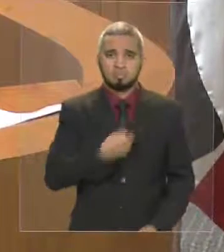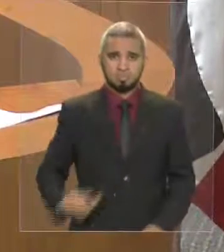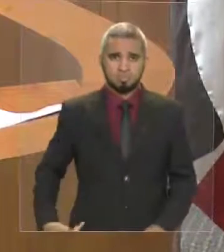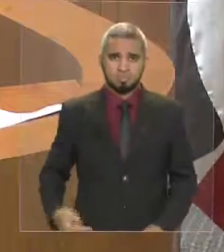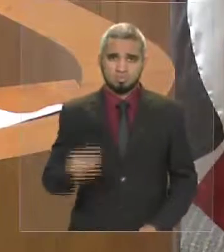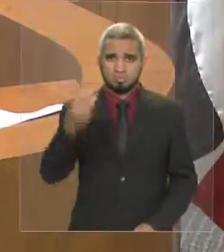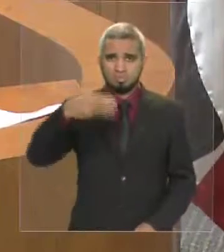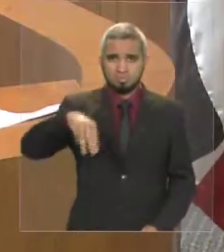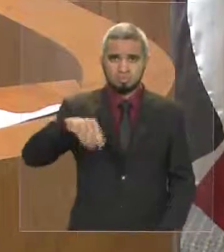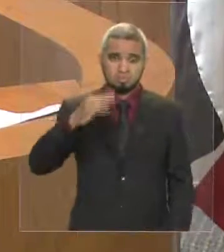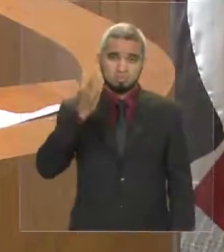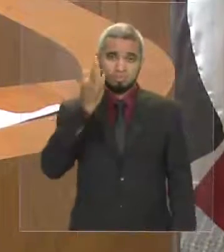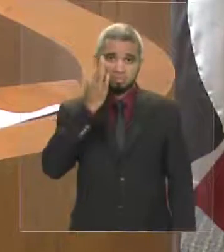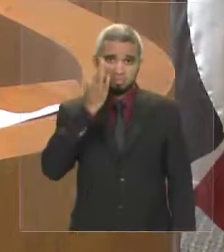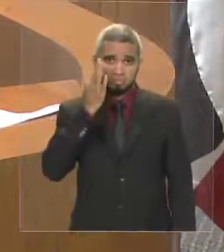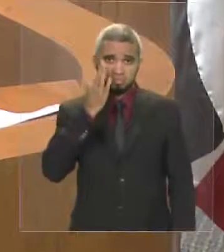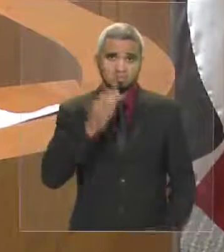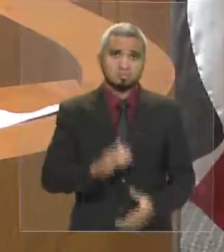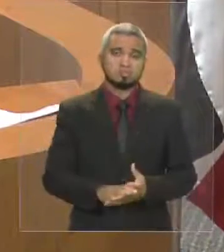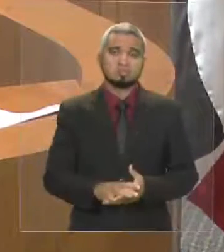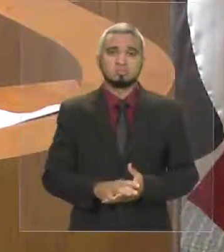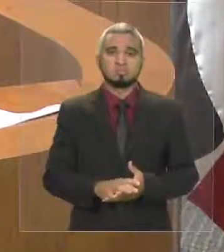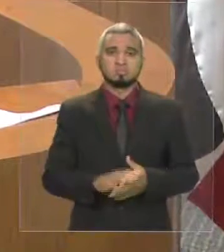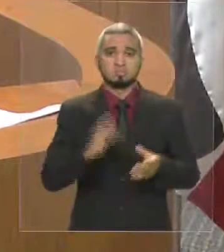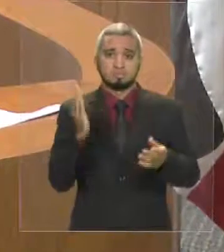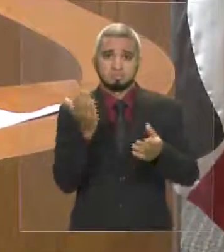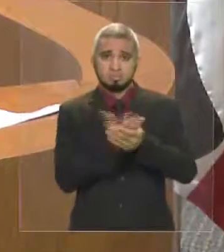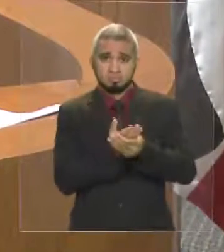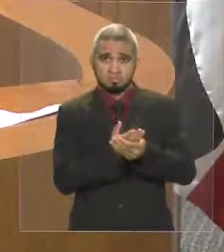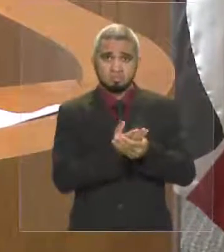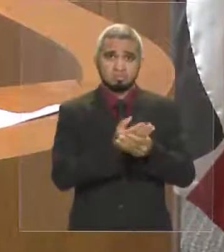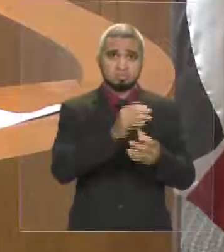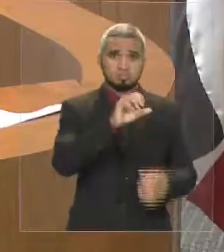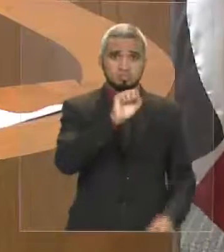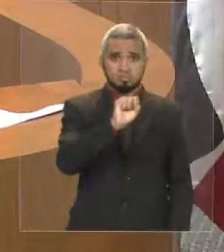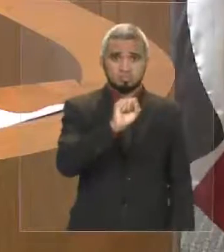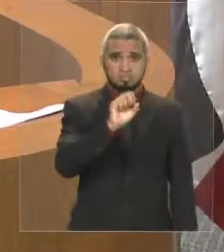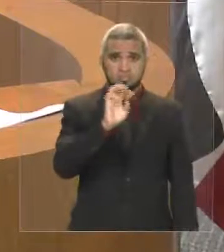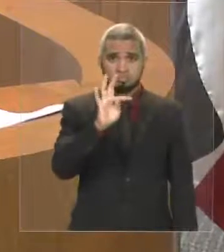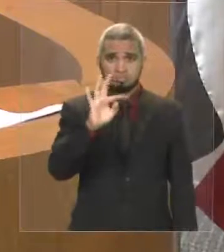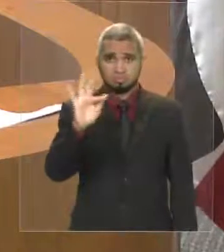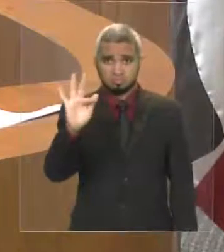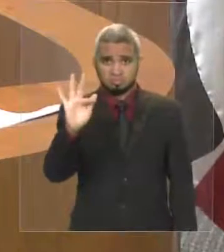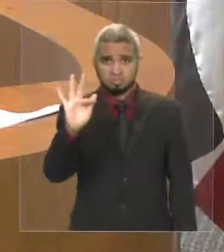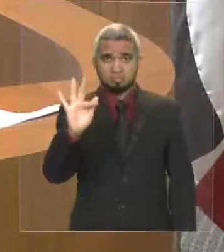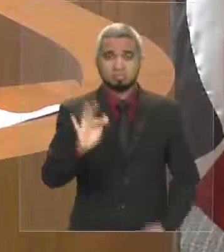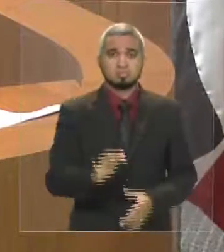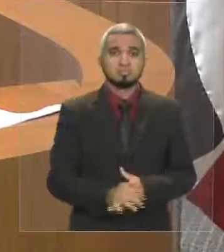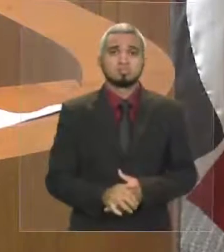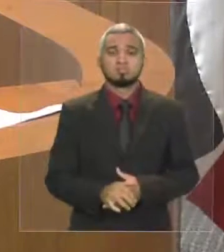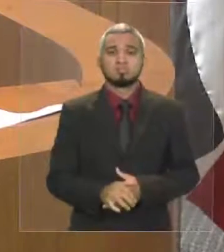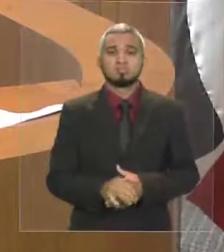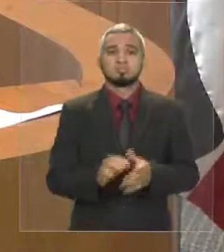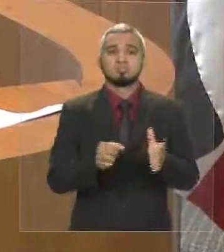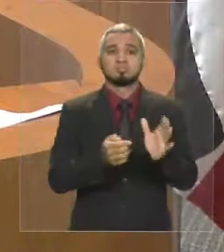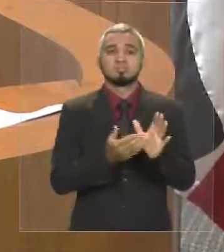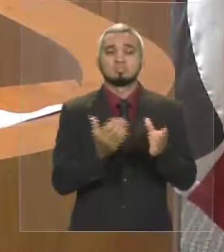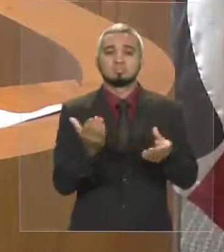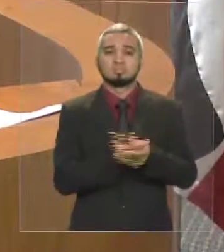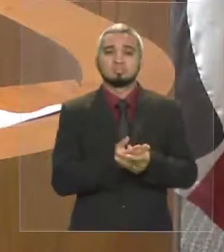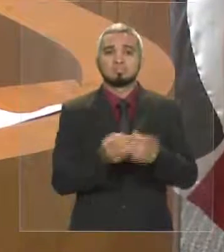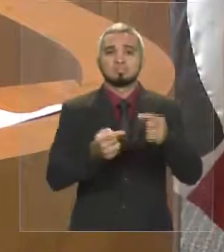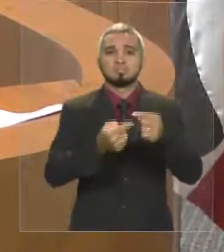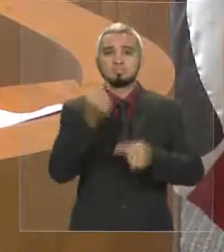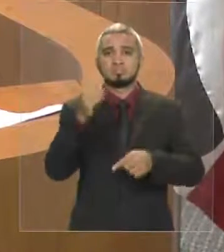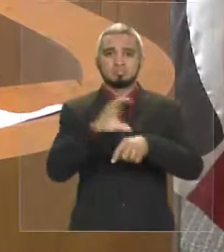Maranhão, Flávio Dino, ajuizou no Supremo Tribunal Federal ação direta de